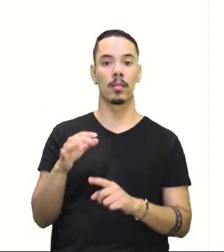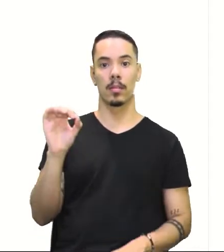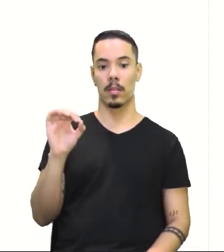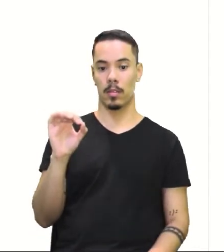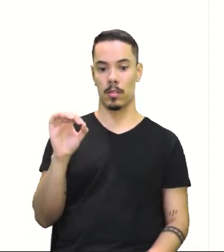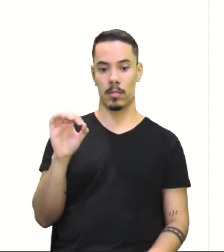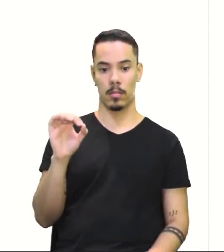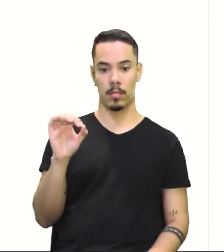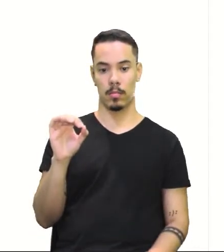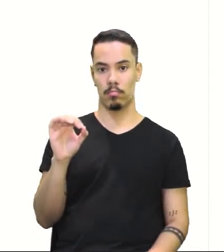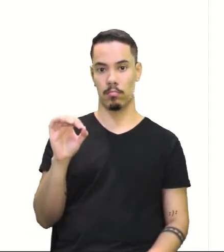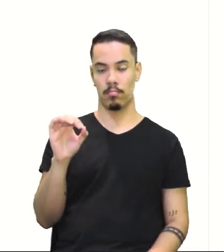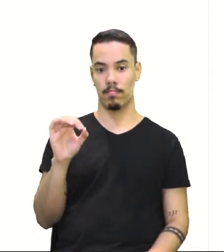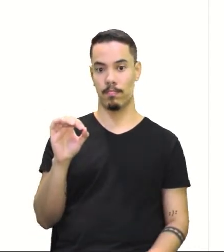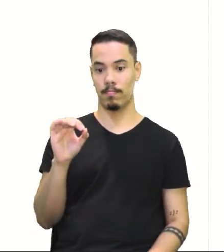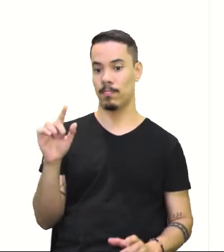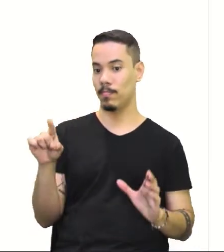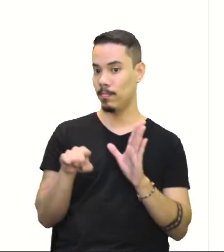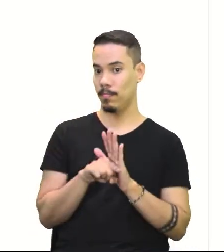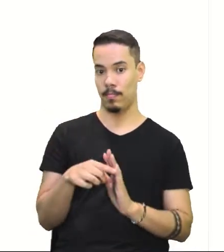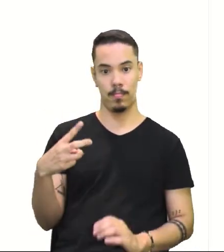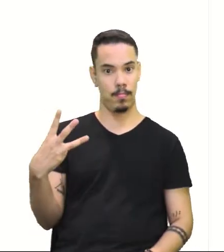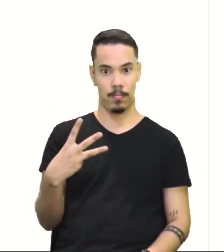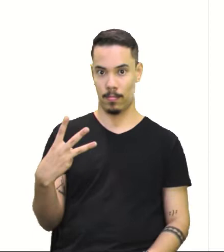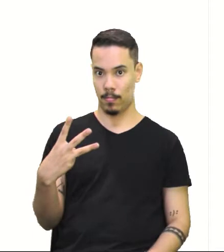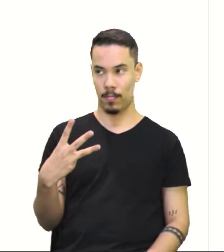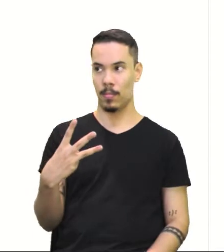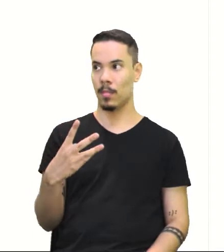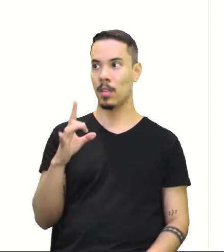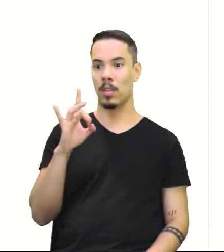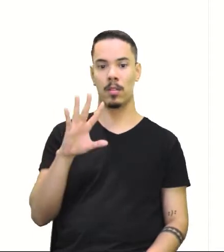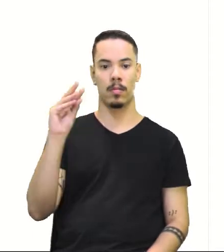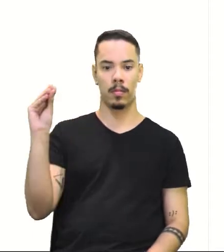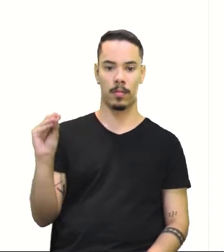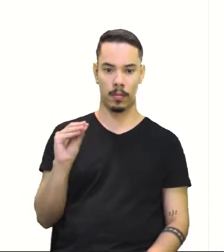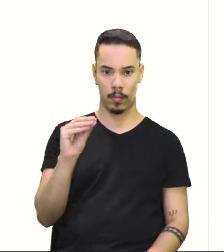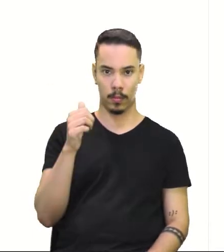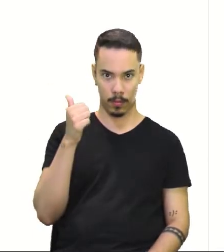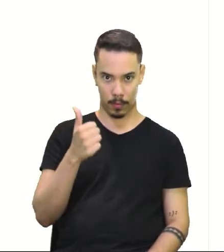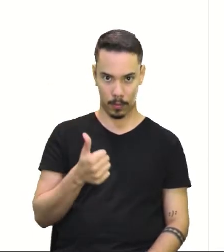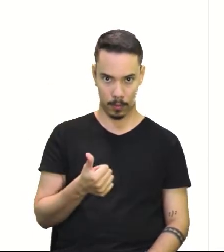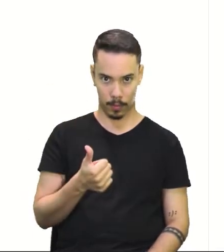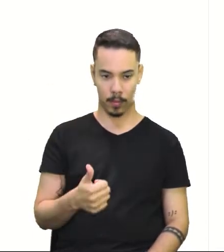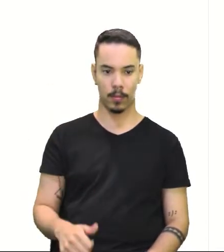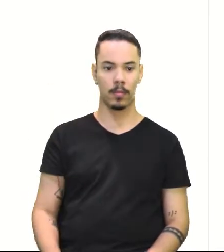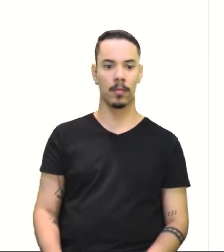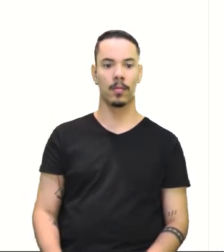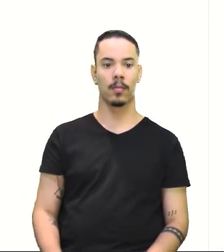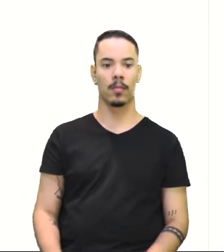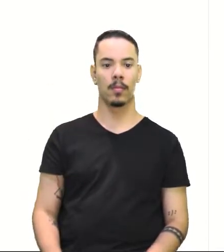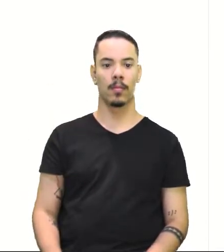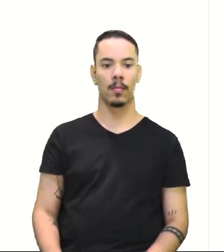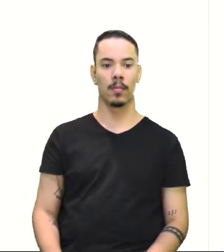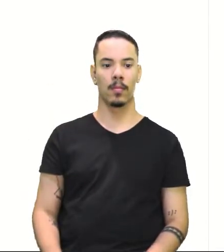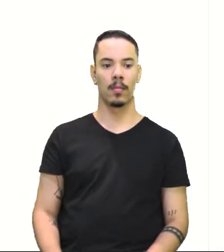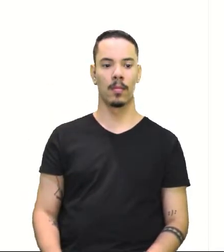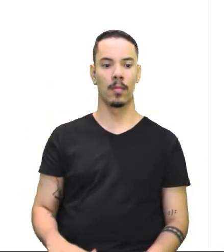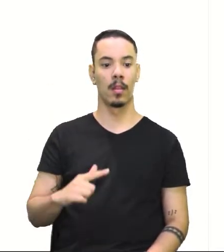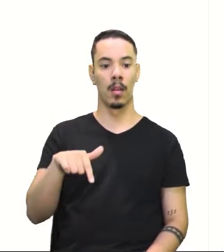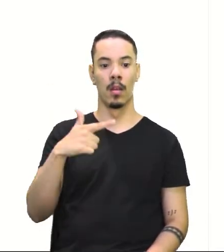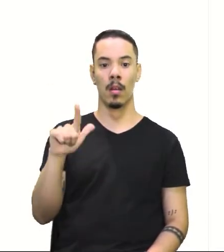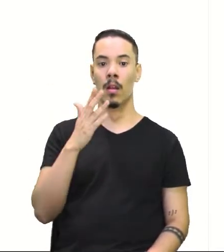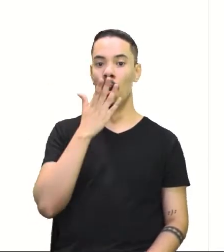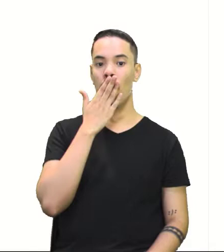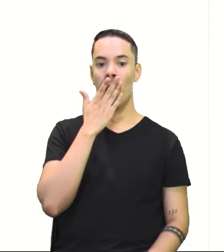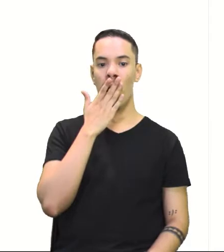Mais 0. O resultado? Menos Menos 3. 3, né? Só baixar o menos 3. Isso. Beleza? Vamos lá, outra cor agora,